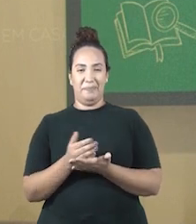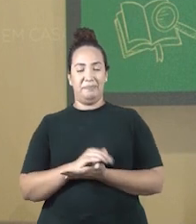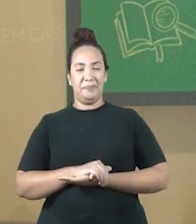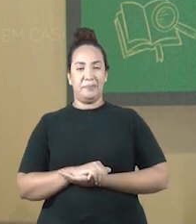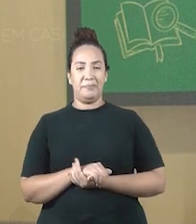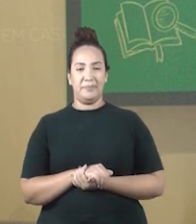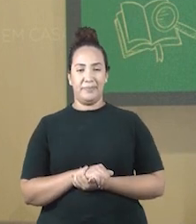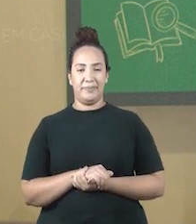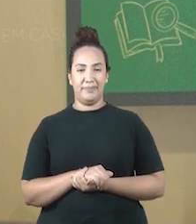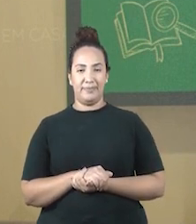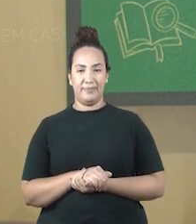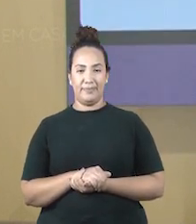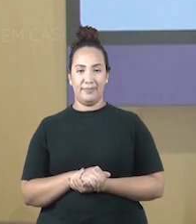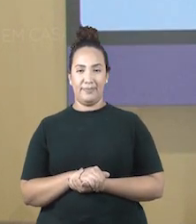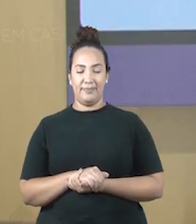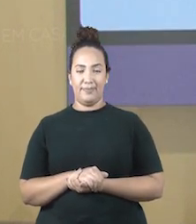aula.